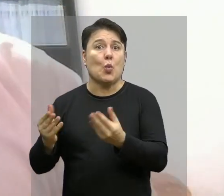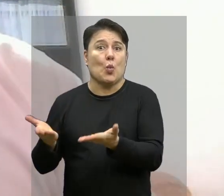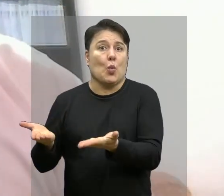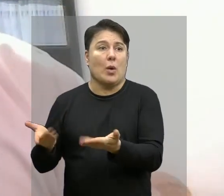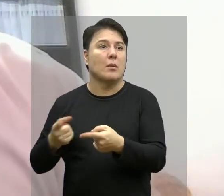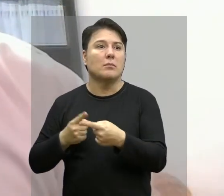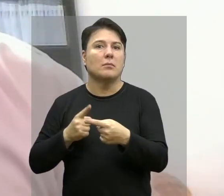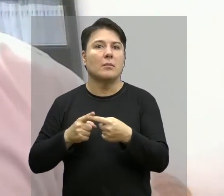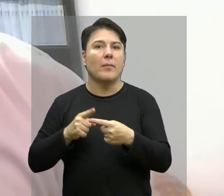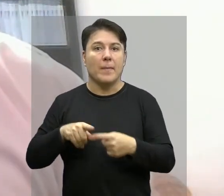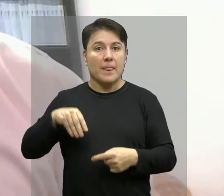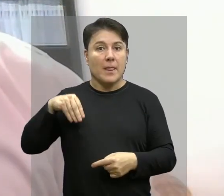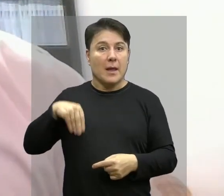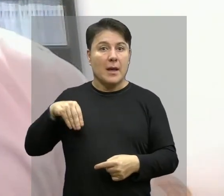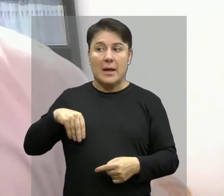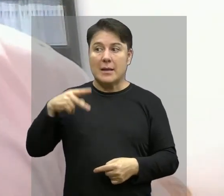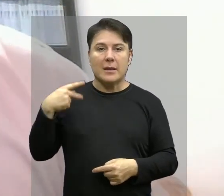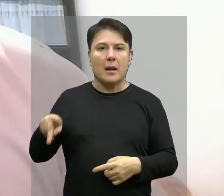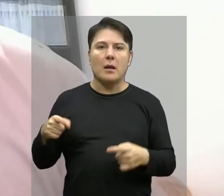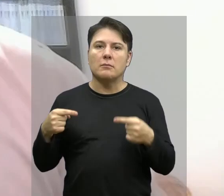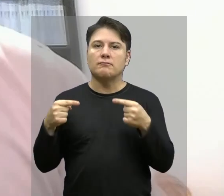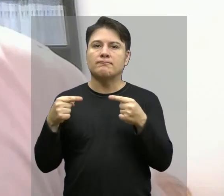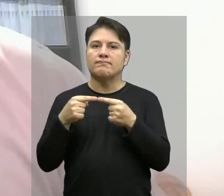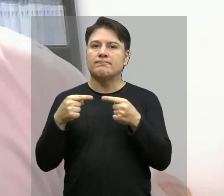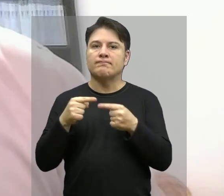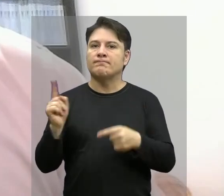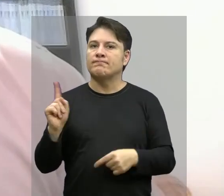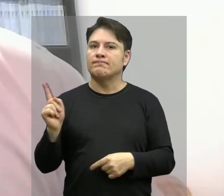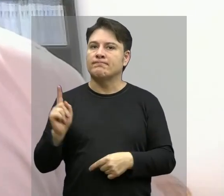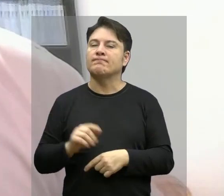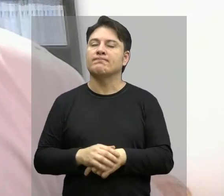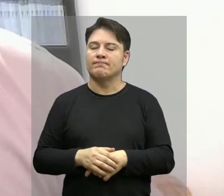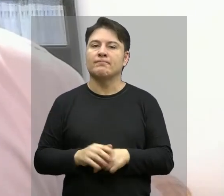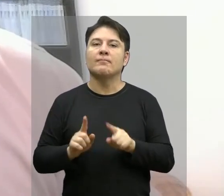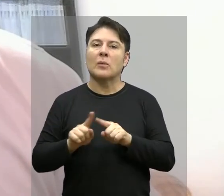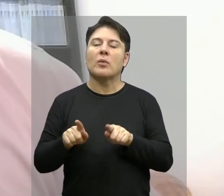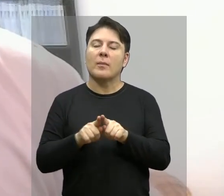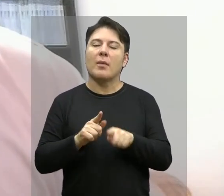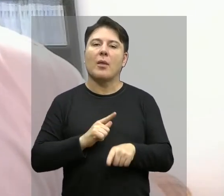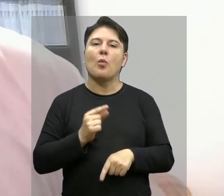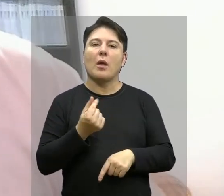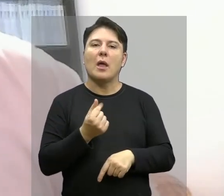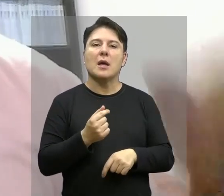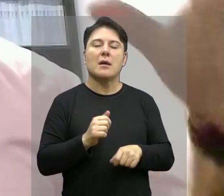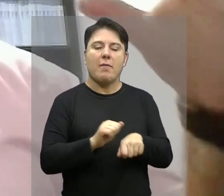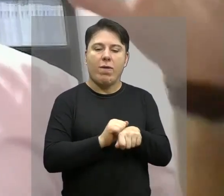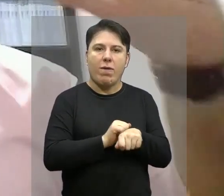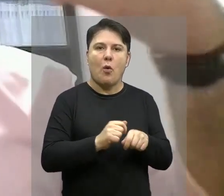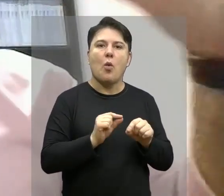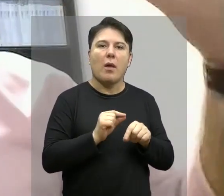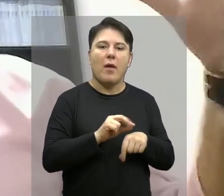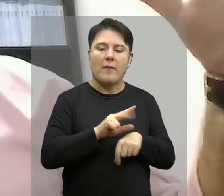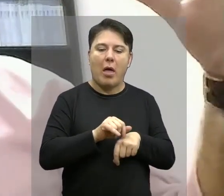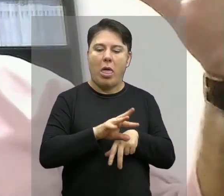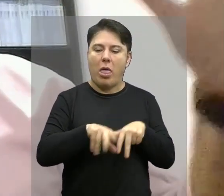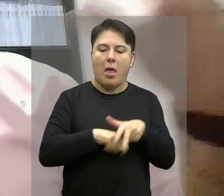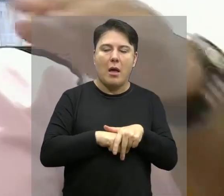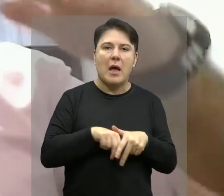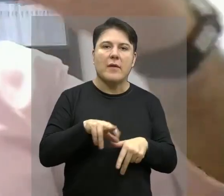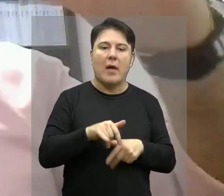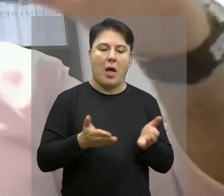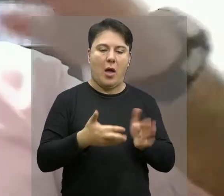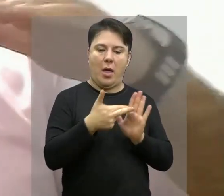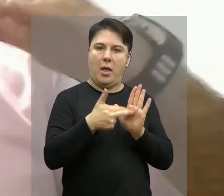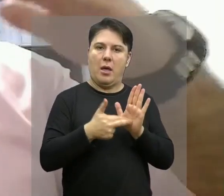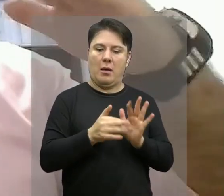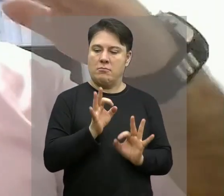não condiz com a renda dessas pessoas. Então, está ali possivelmente lavagem de dinheiro, né? A gente falou, não, vamos regular